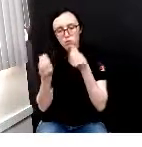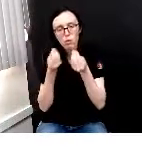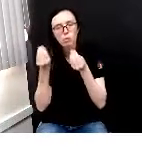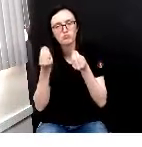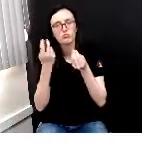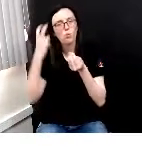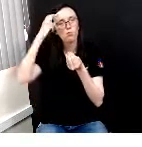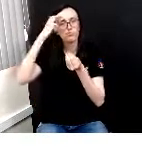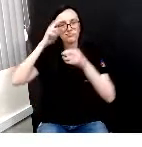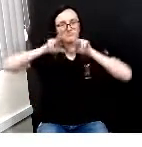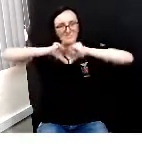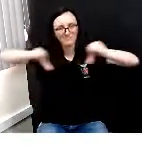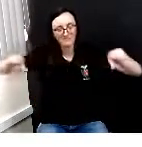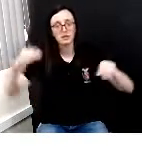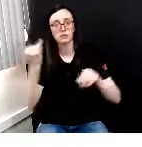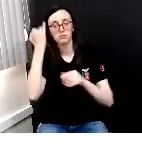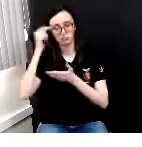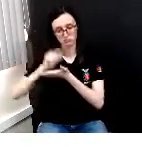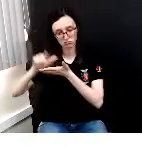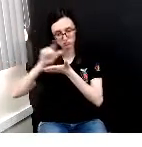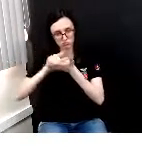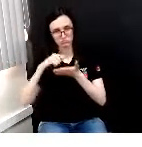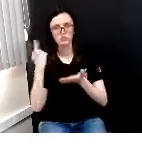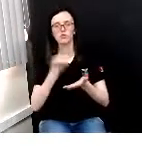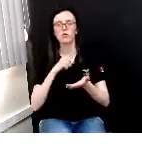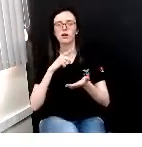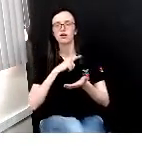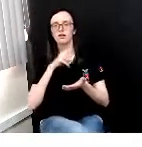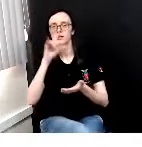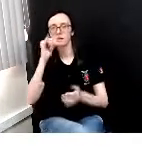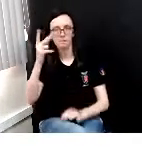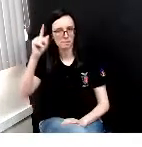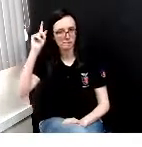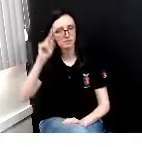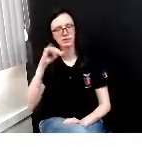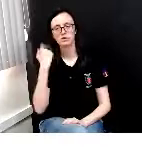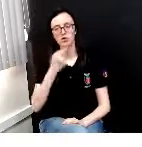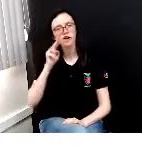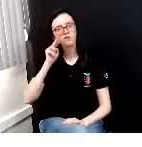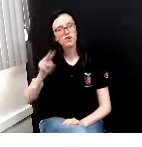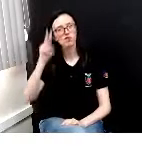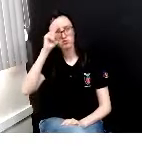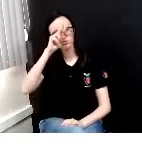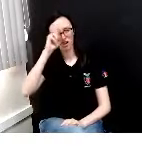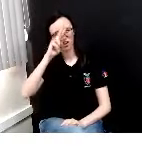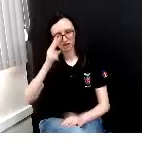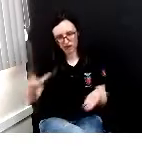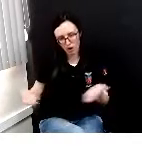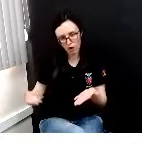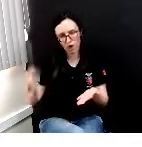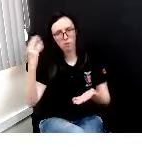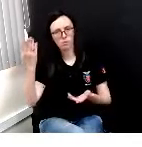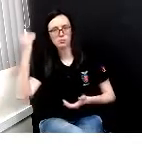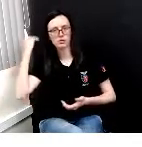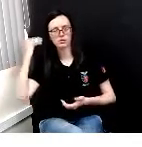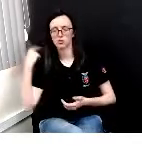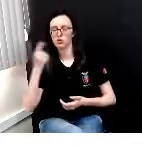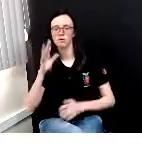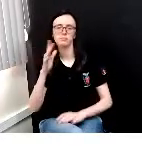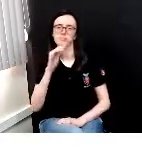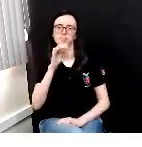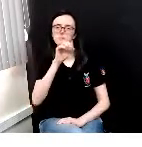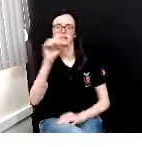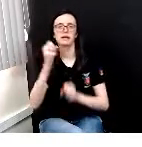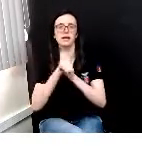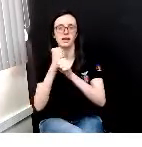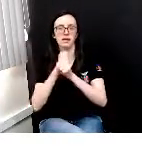de higiene, que nós fazemos a leitura do nosso passado, se a gente pegar a nossa história recente, nós temos cerca de 100 anos, aí, por exemplo,